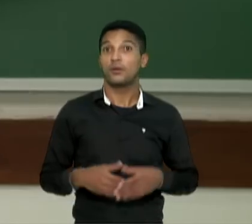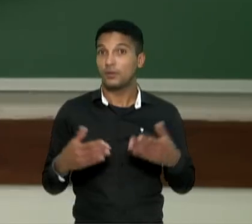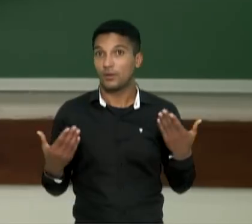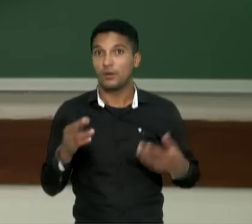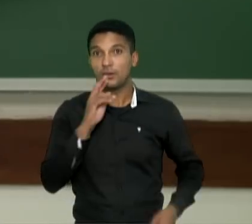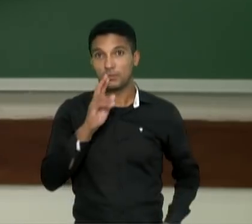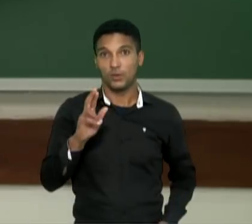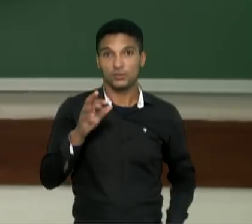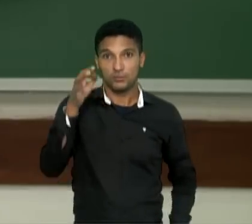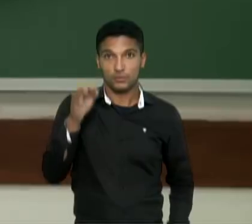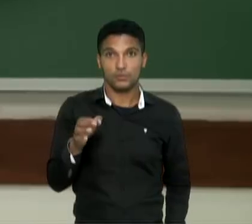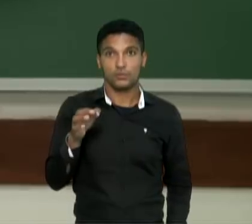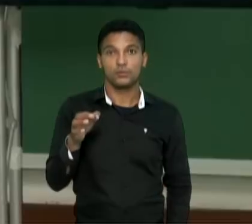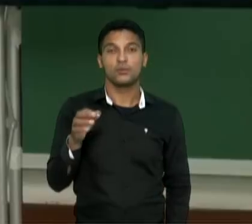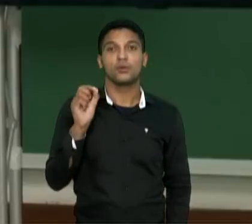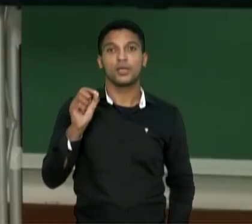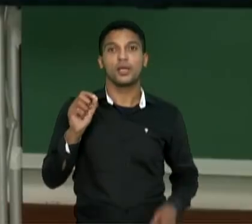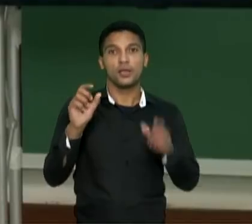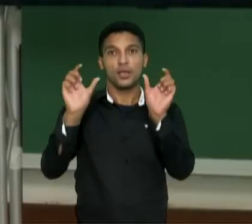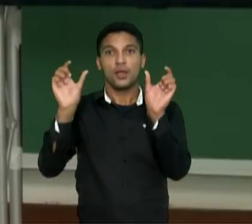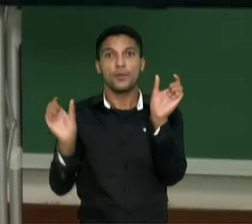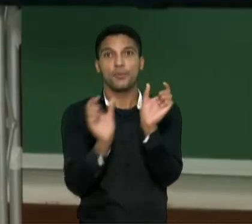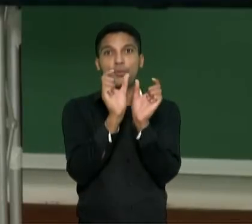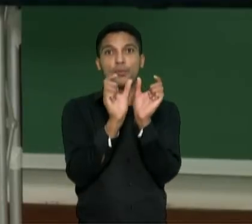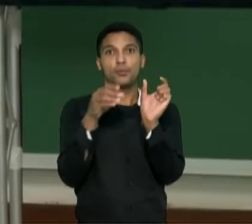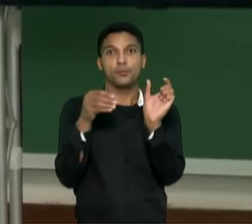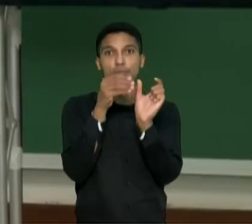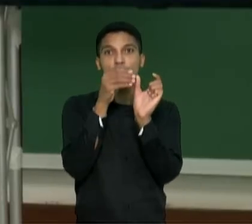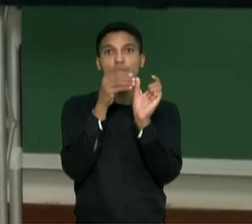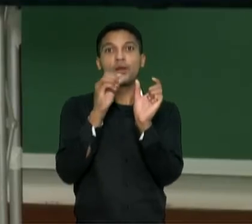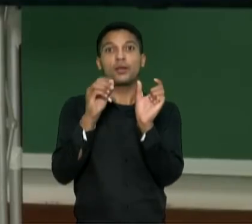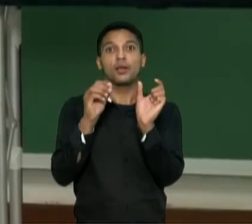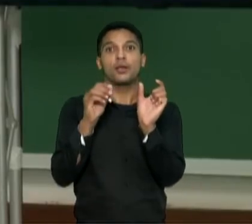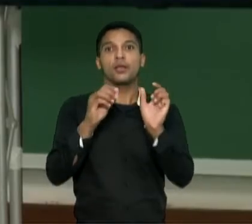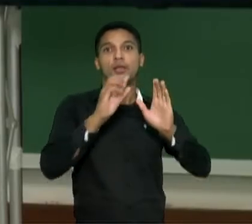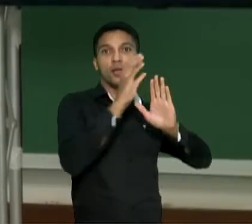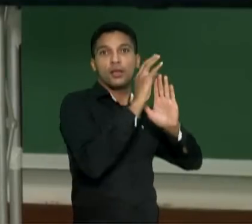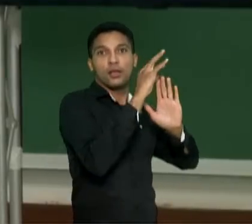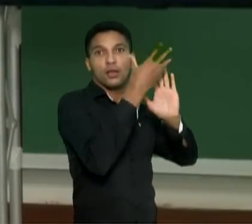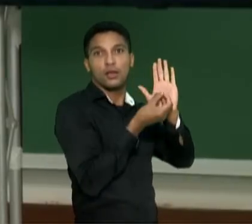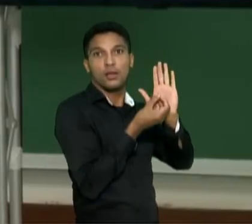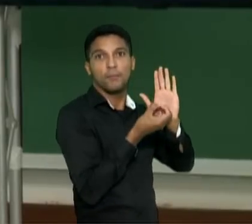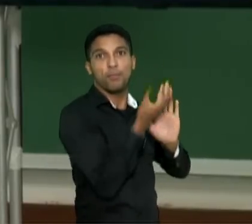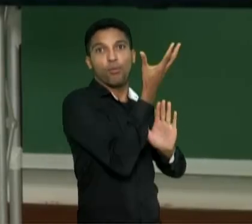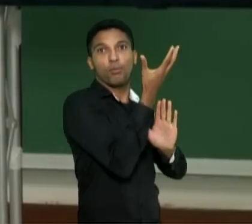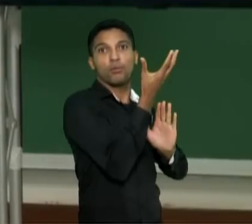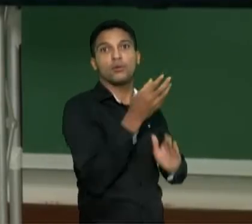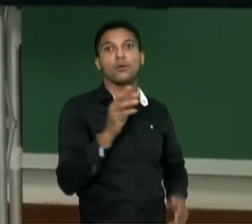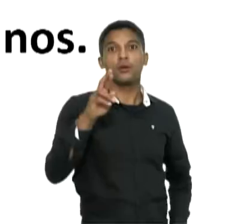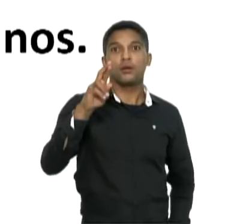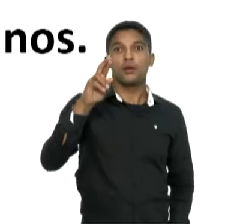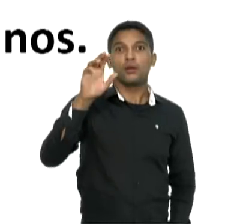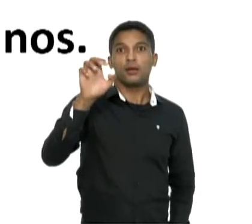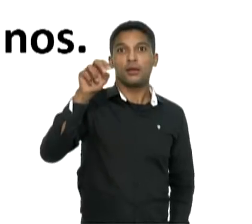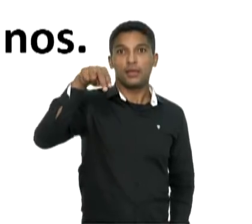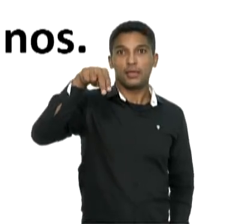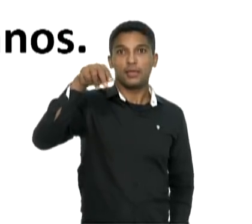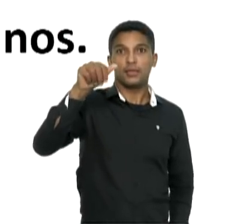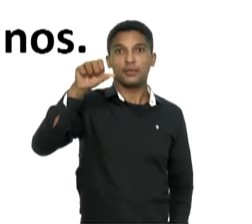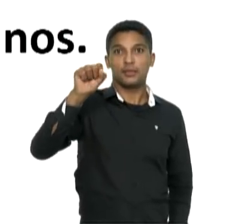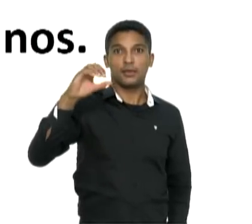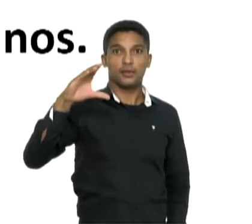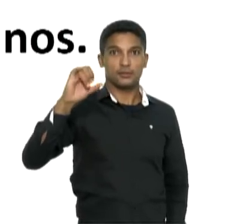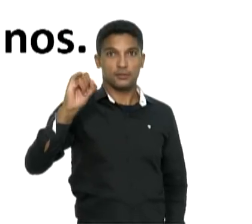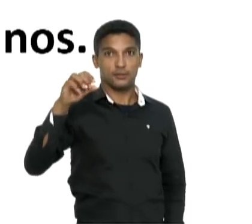Então, resposta correta, que preenche melhor aquele espaço, é o Renascimento, né? É o Renascimento que valorizava